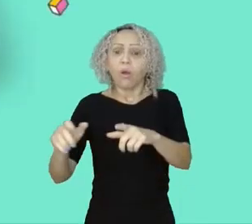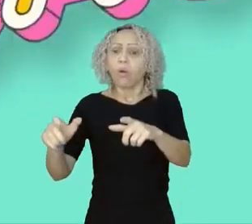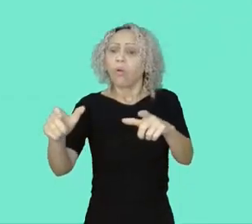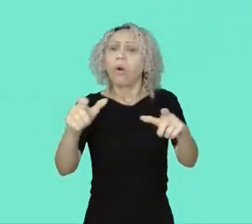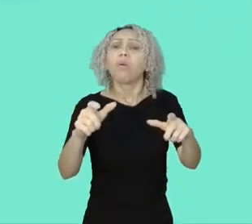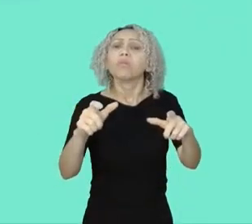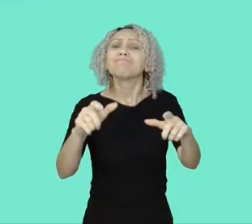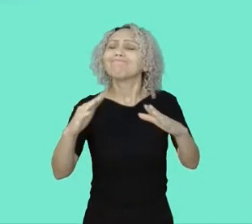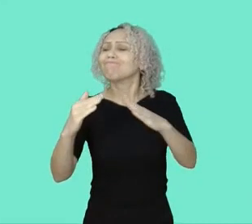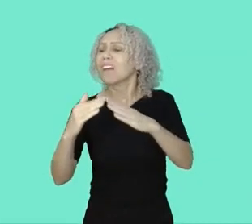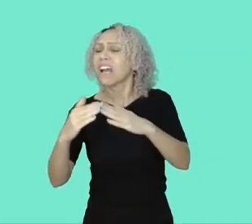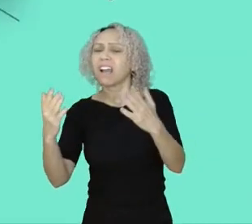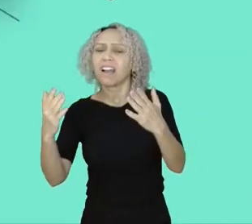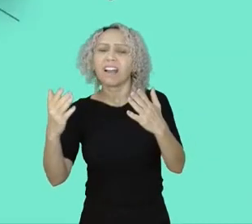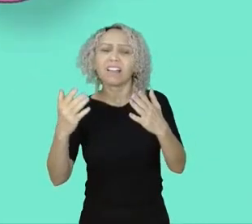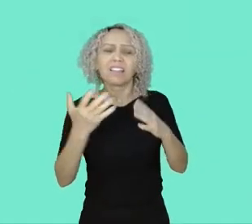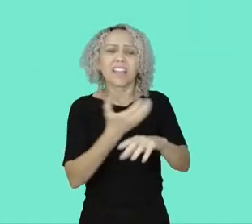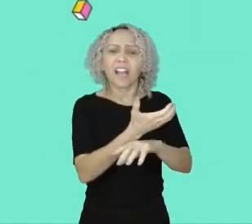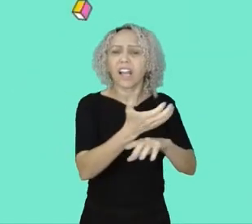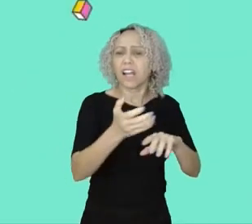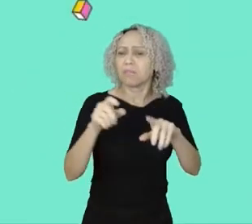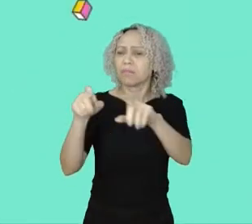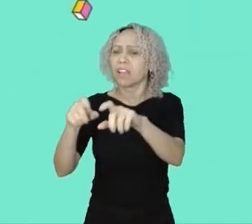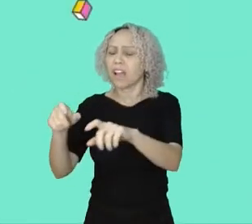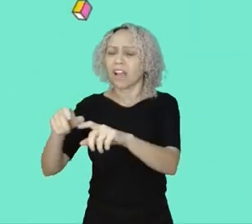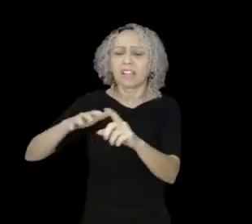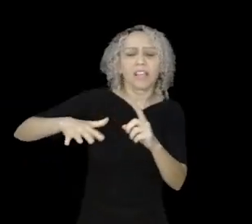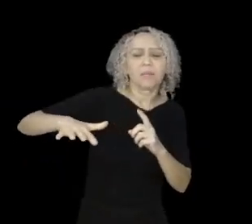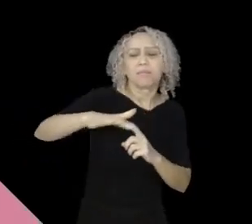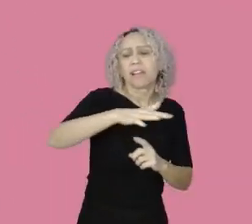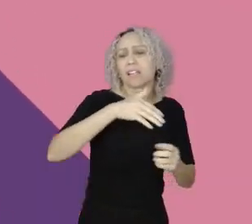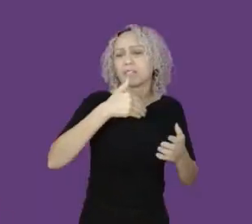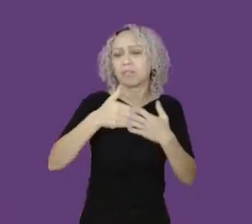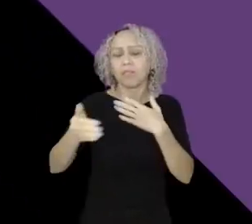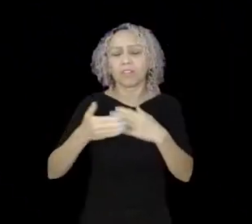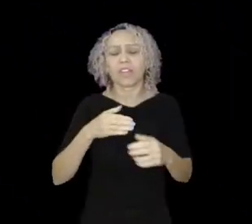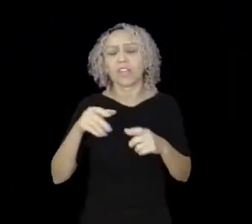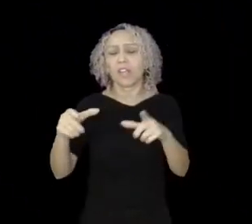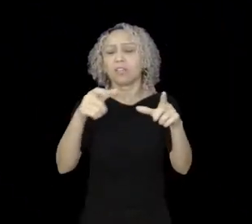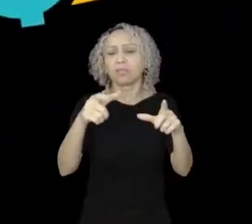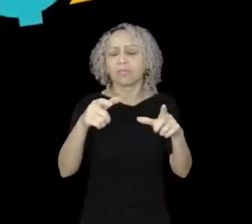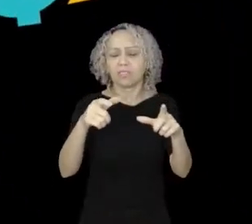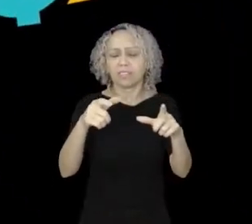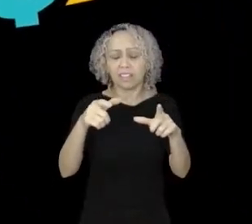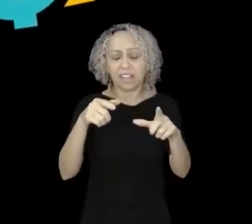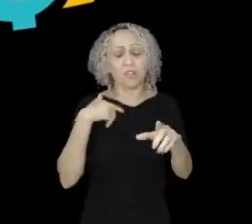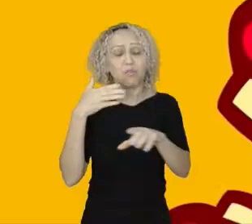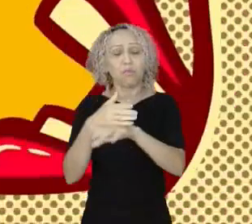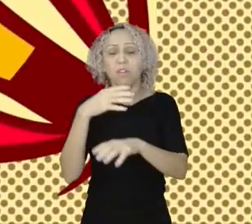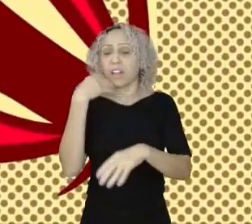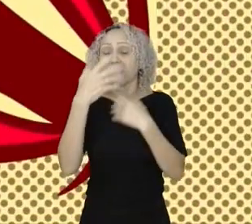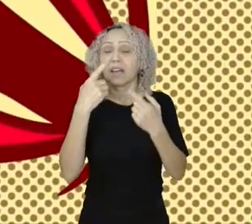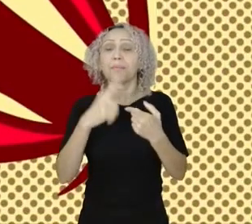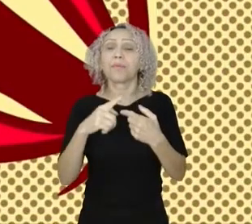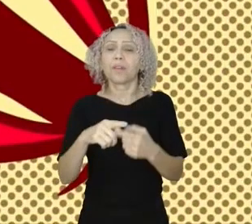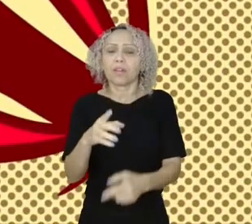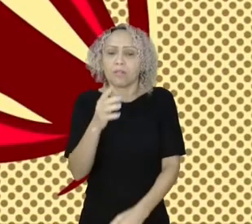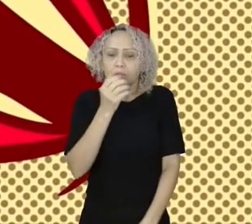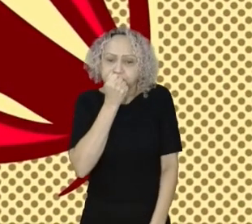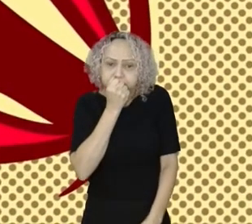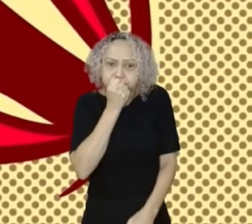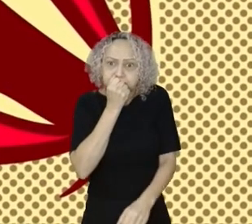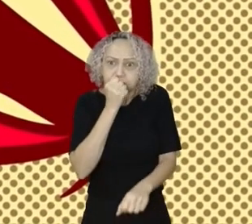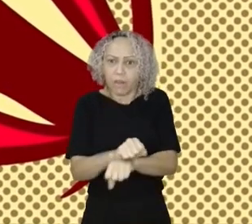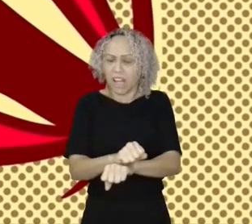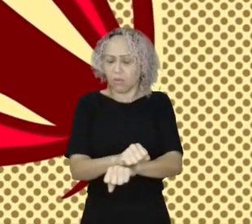Seja em casa, no campo, na rua ou na praça. Chega de mordaça,